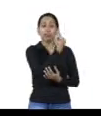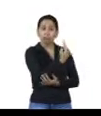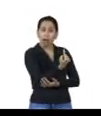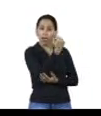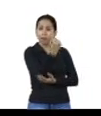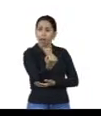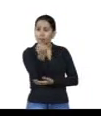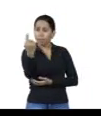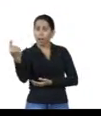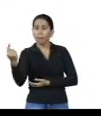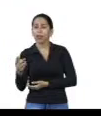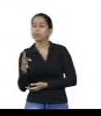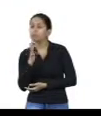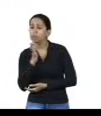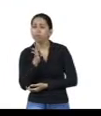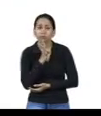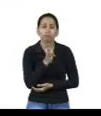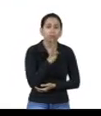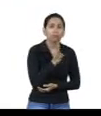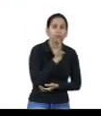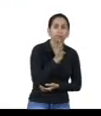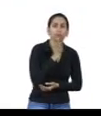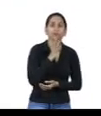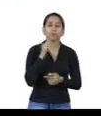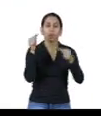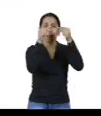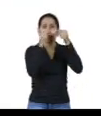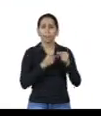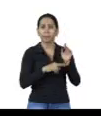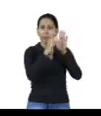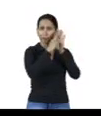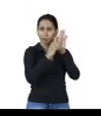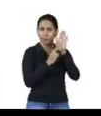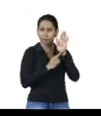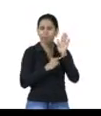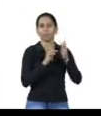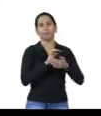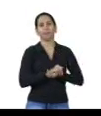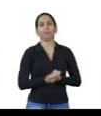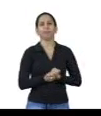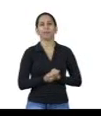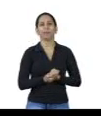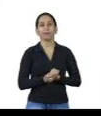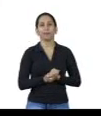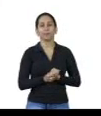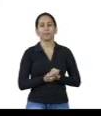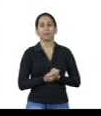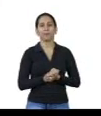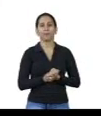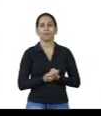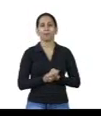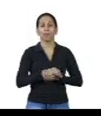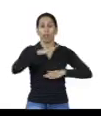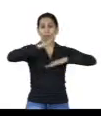técnicas oficiais vigentes. Estar sob a responsabilidade técnica de profissional legalmente